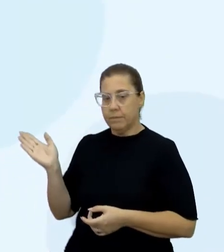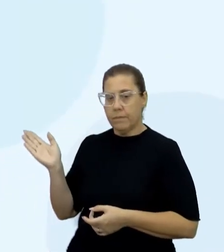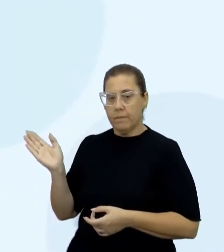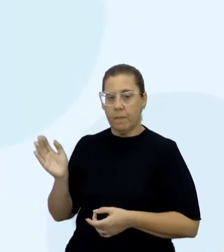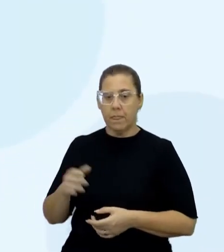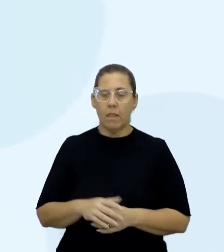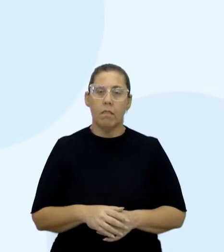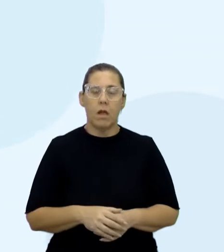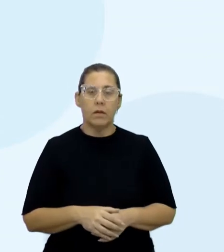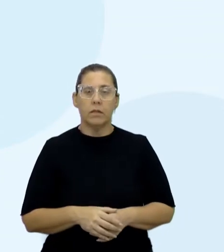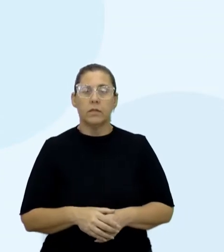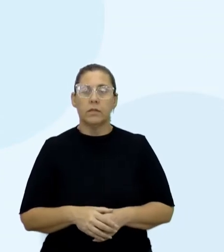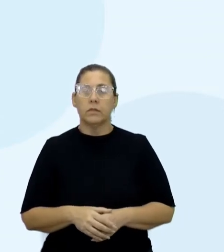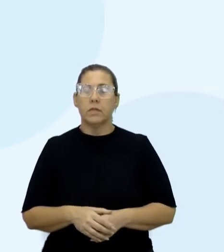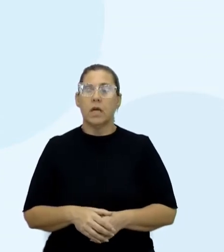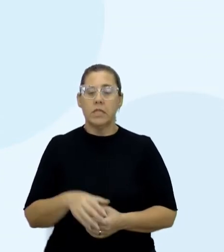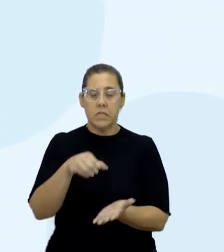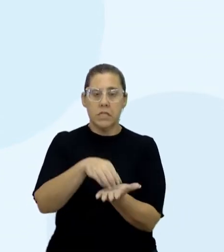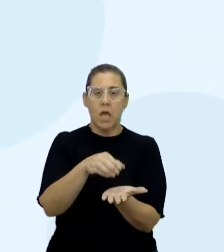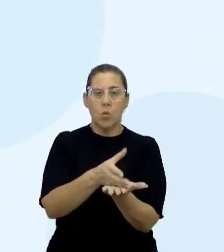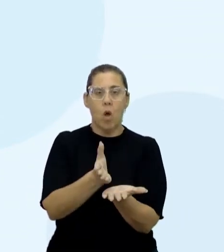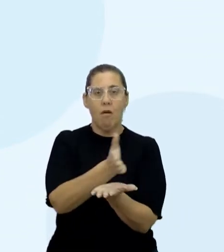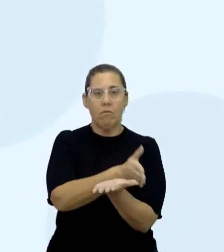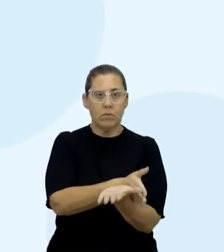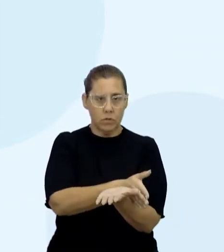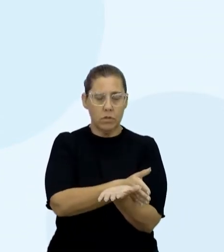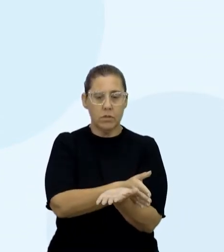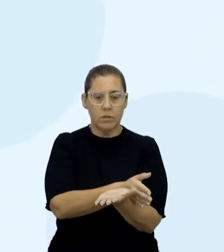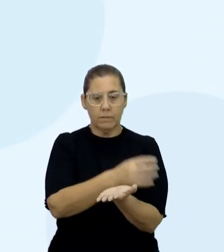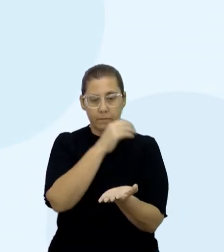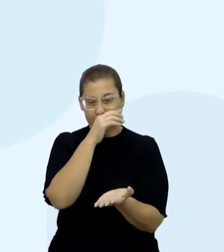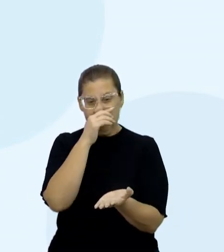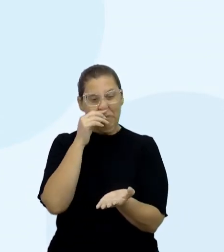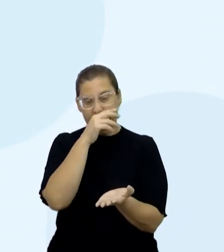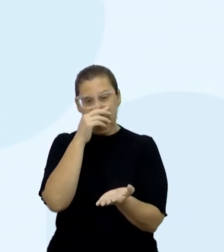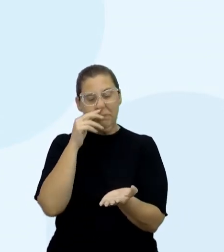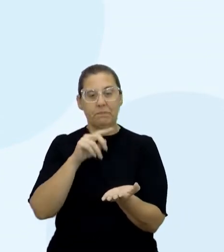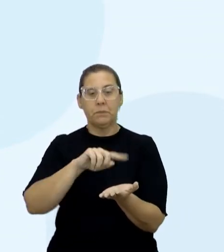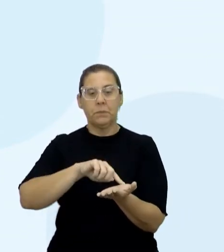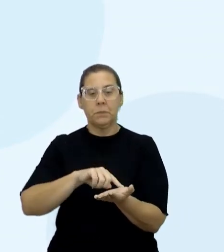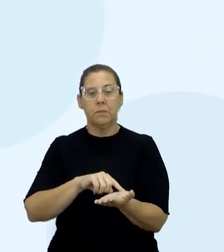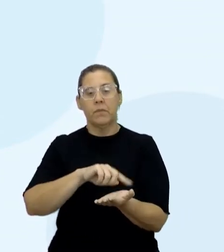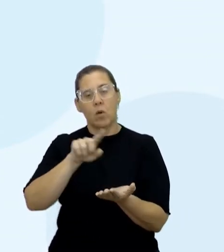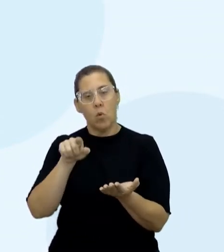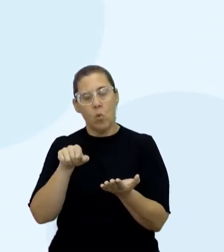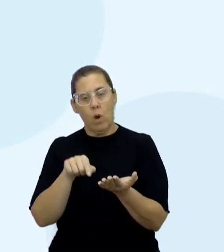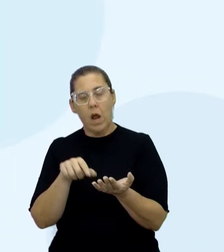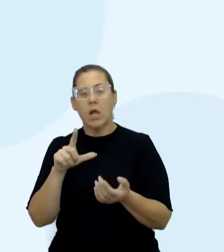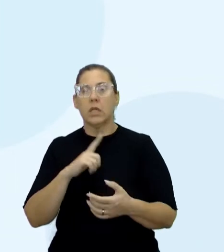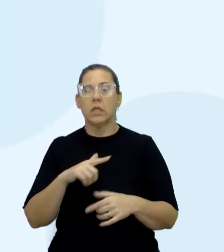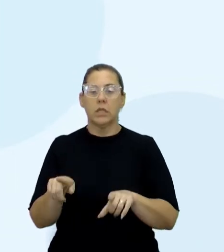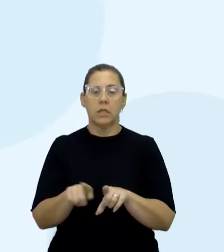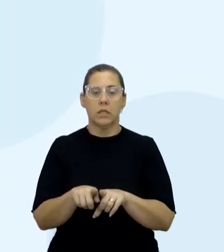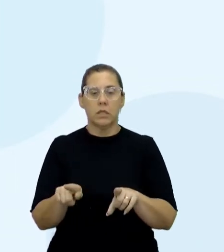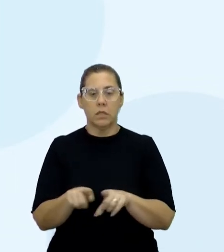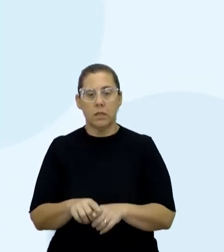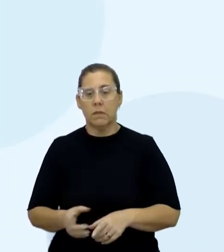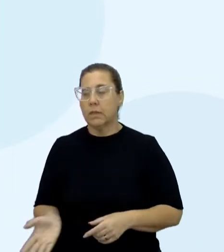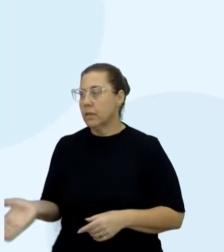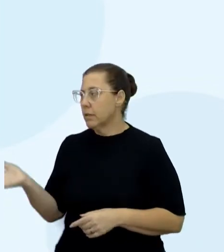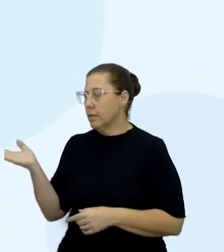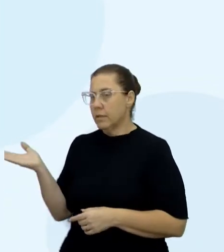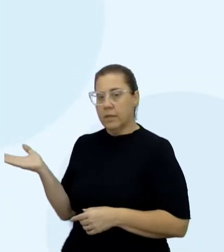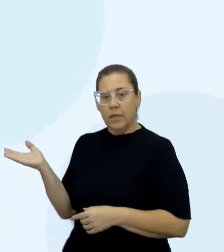do centro, né? Antes do centro de curvatura. Então, além do raio, né, de curvatura, eu tenho essa configuração,